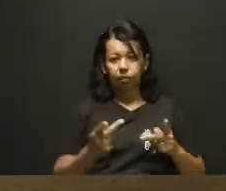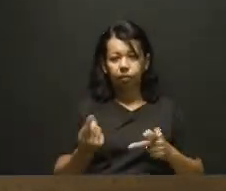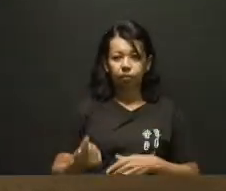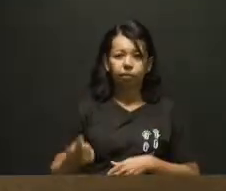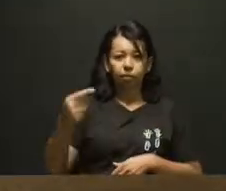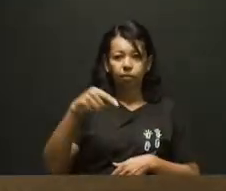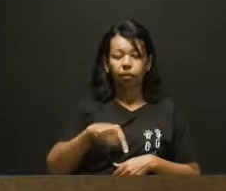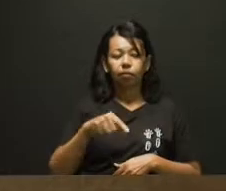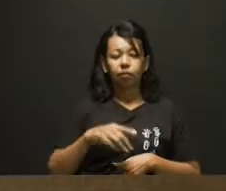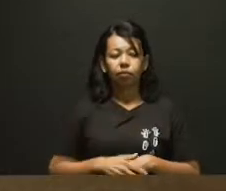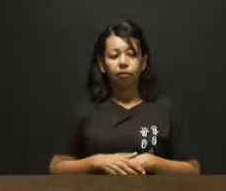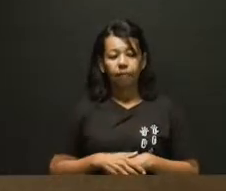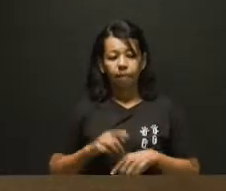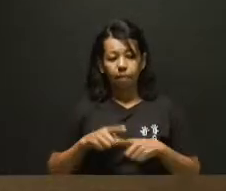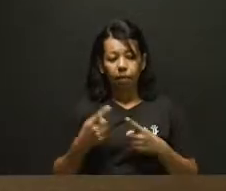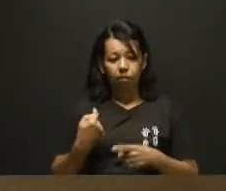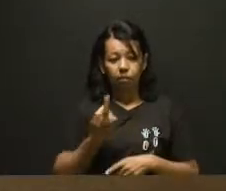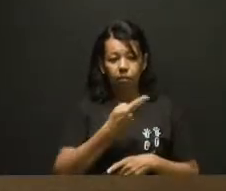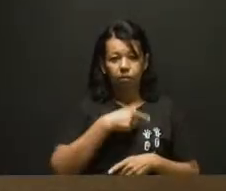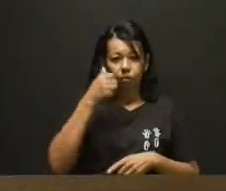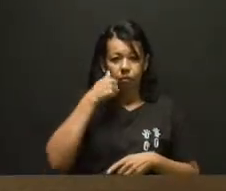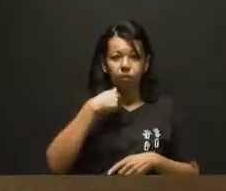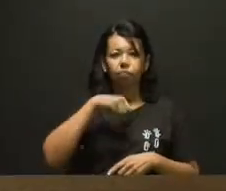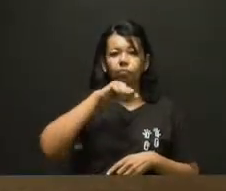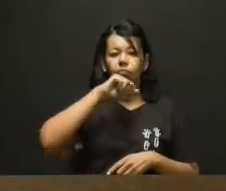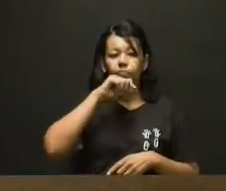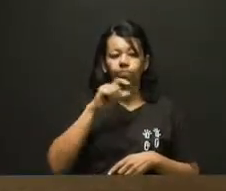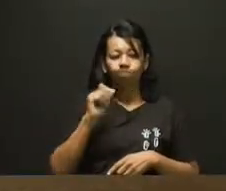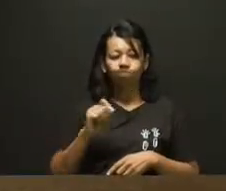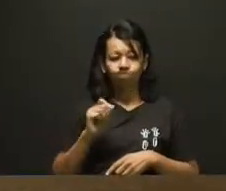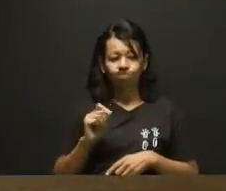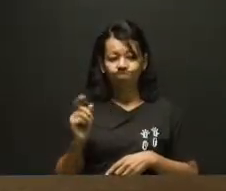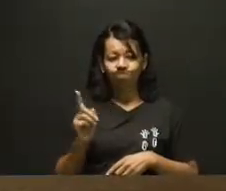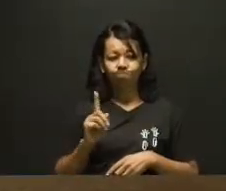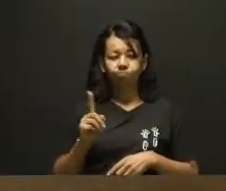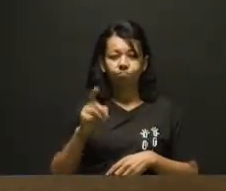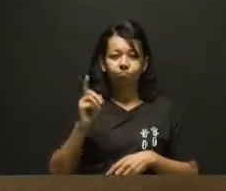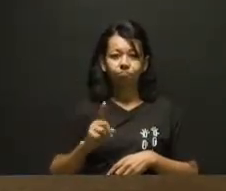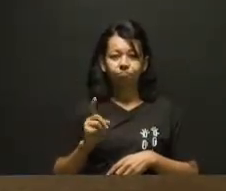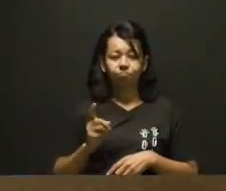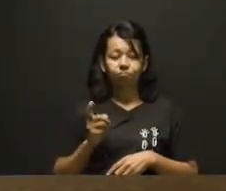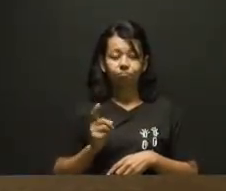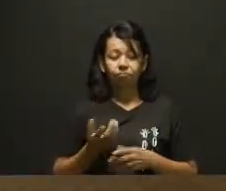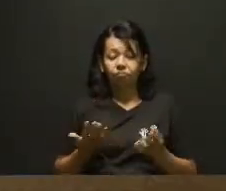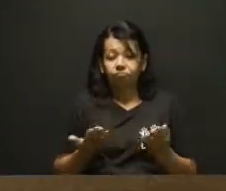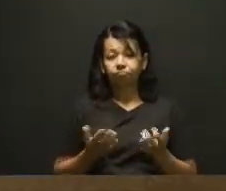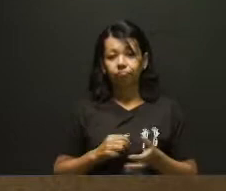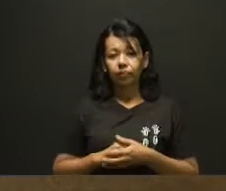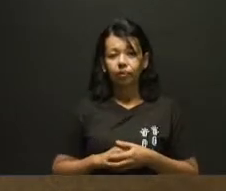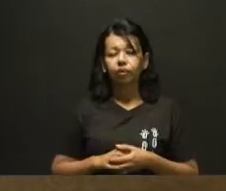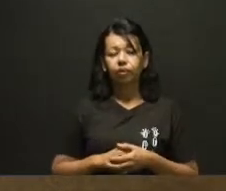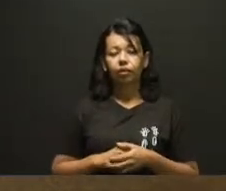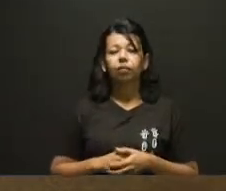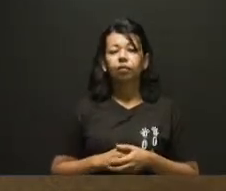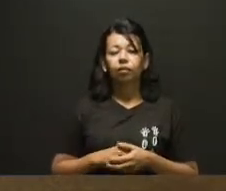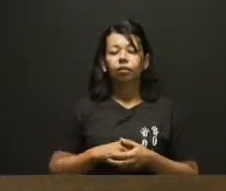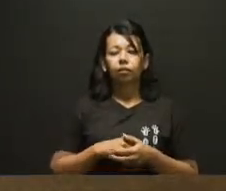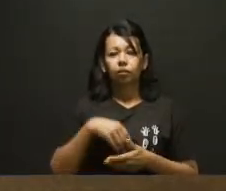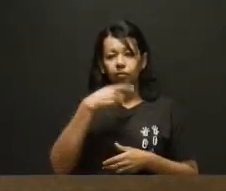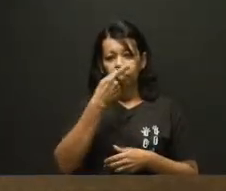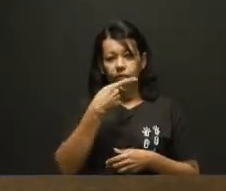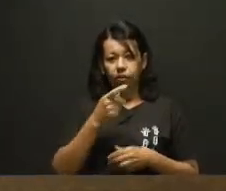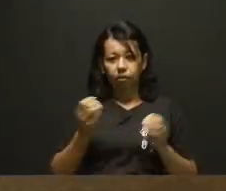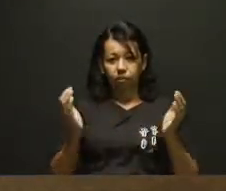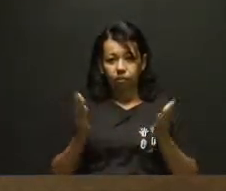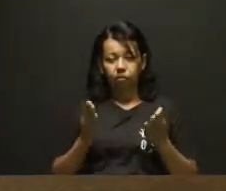mas pra nós mãozinhas isso infelizmente nem é uma surpresa eu vou passar primeiro